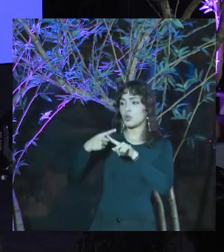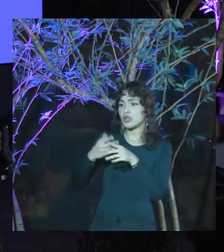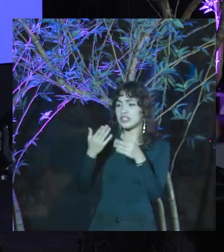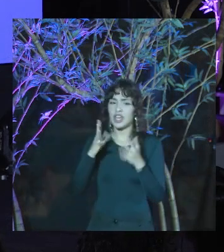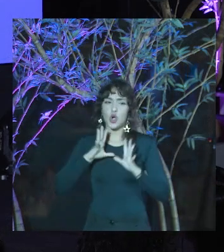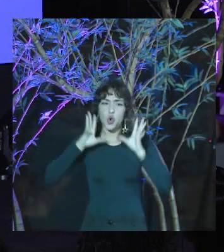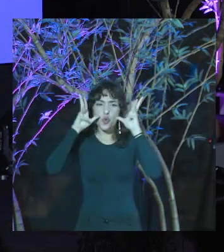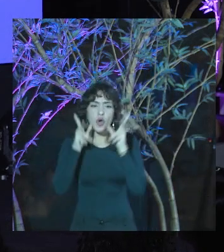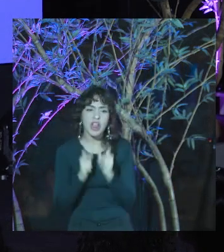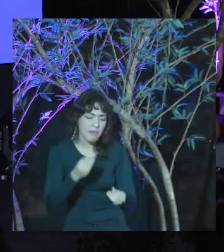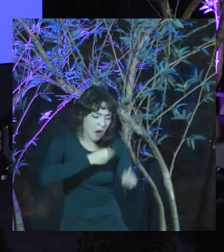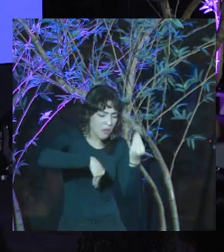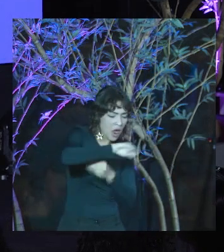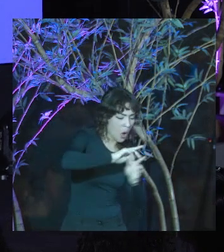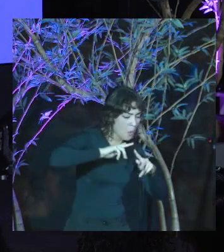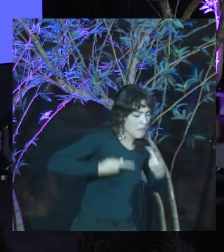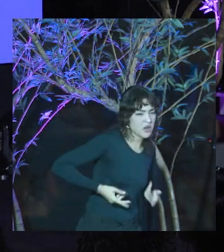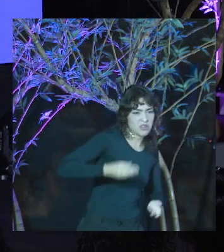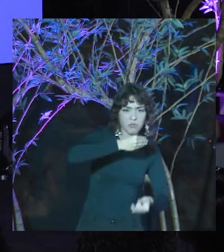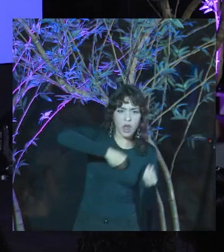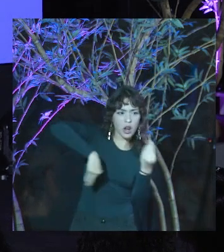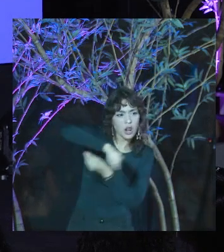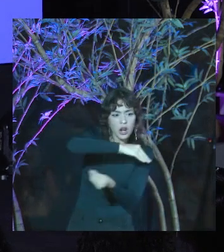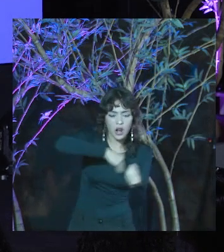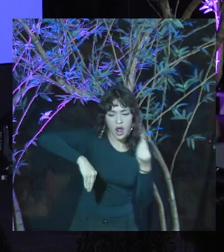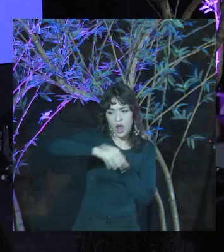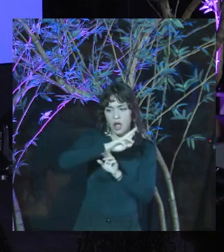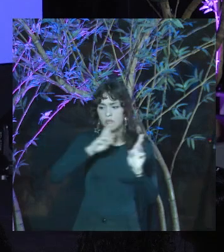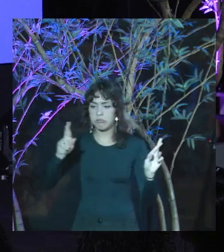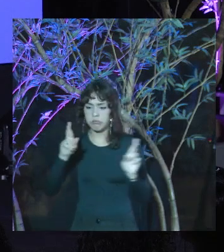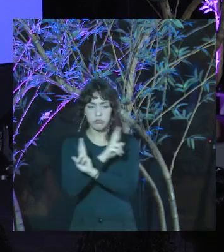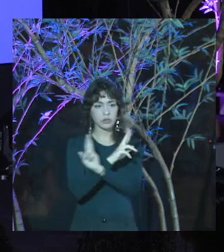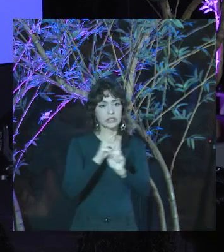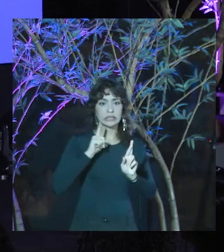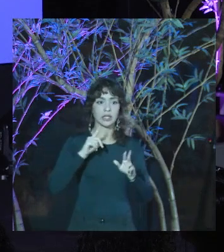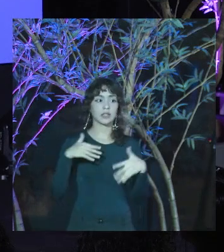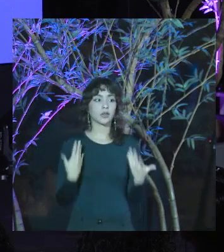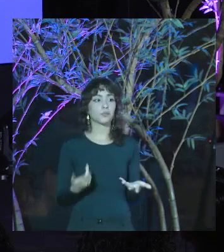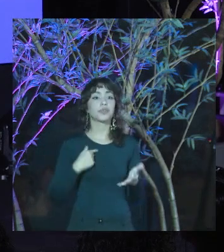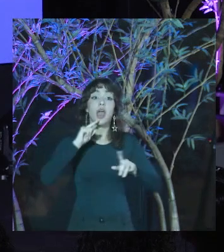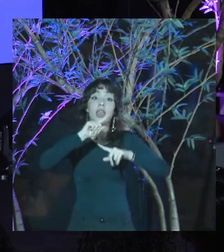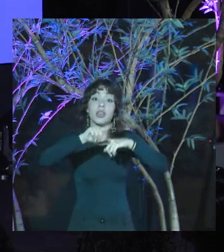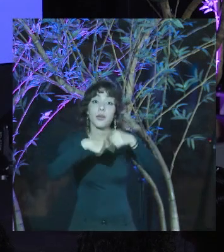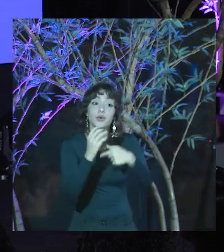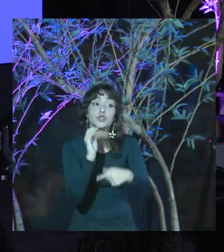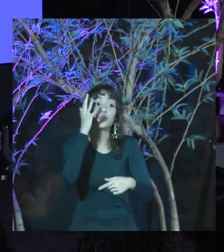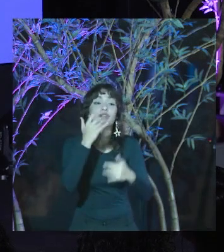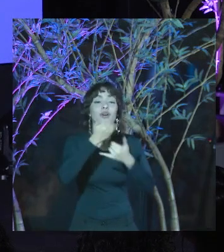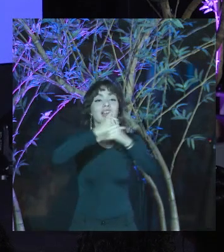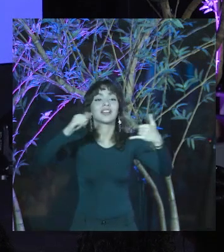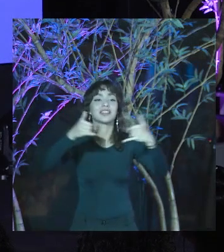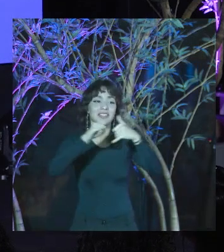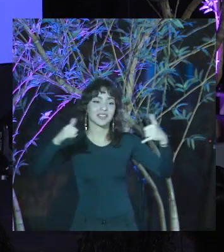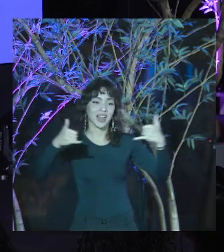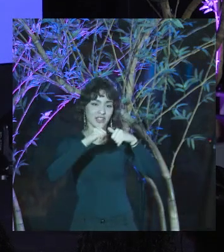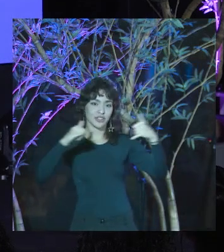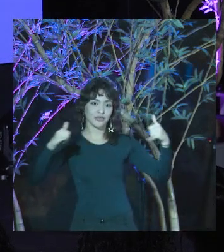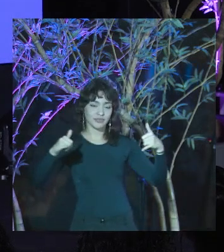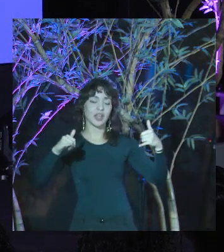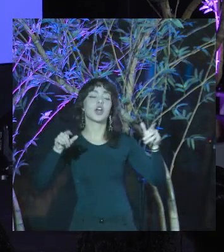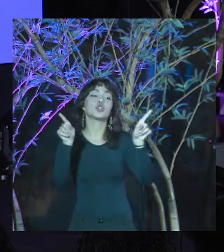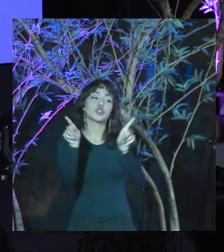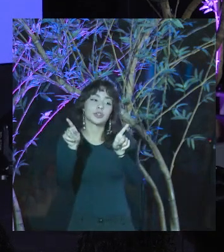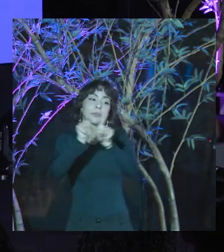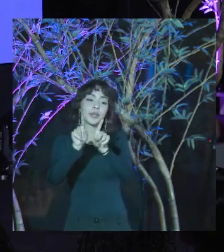parte do humano, quanto animal, e tinha essa relação. Depois surgiu a eletricidade, e junto surgiu o